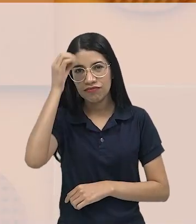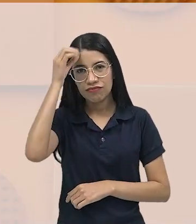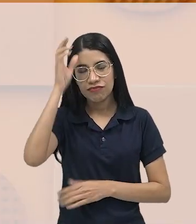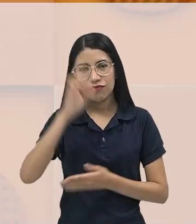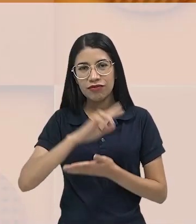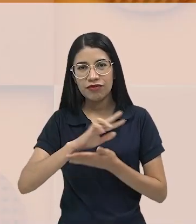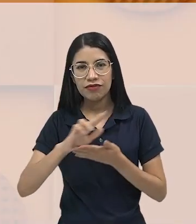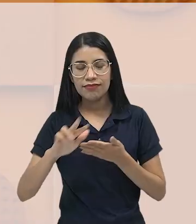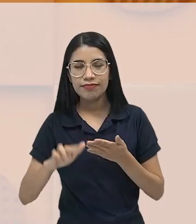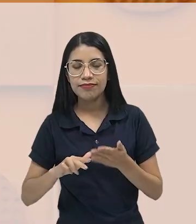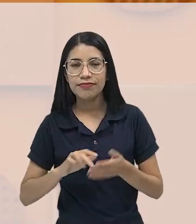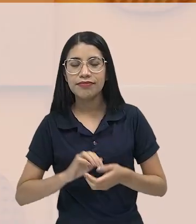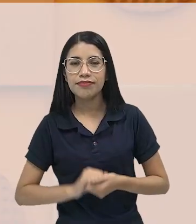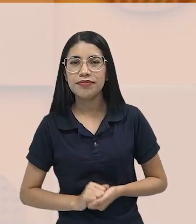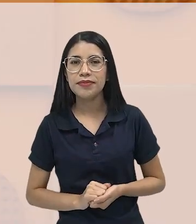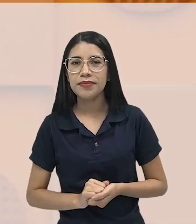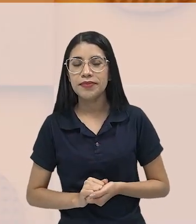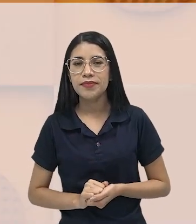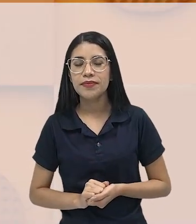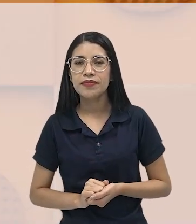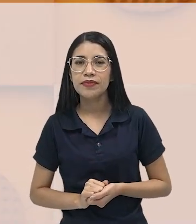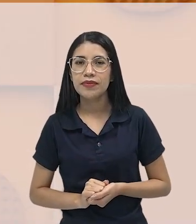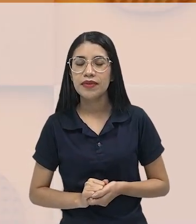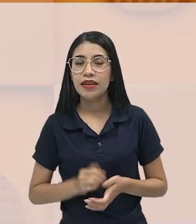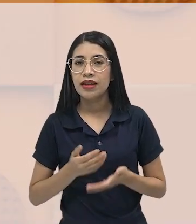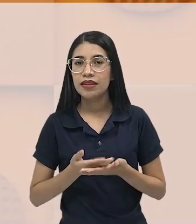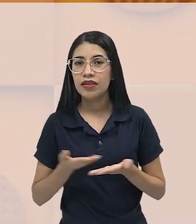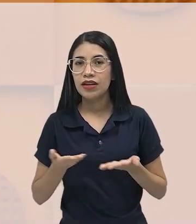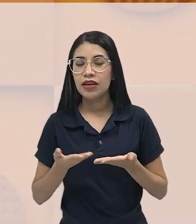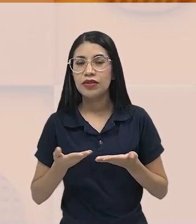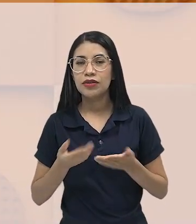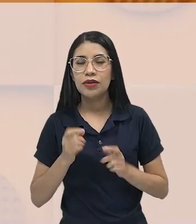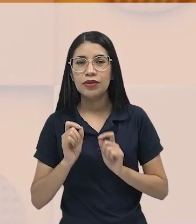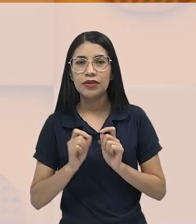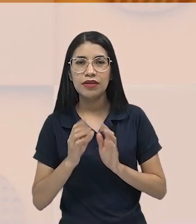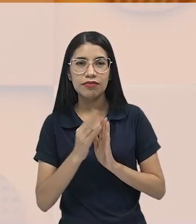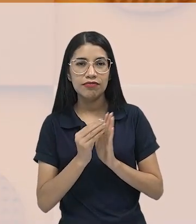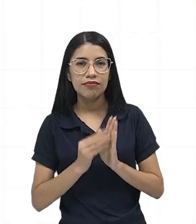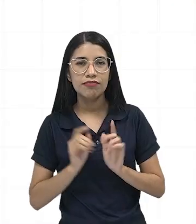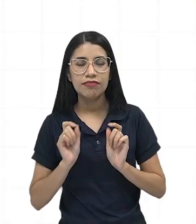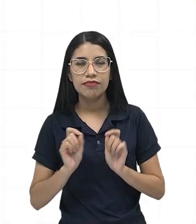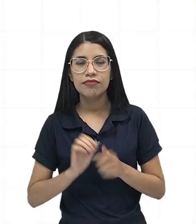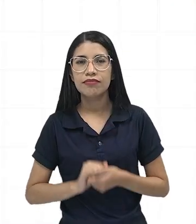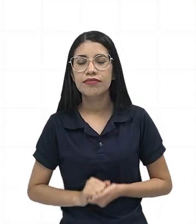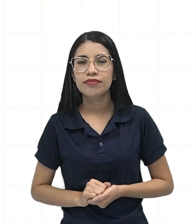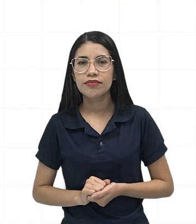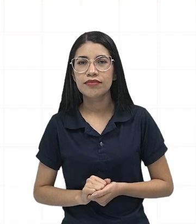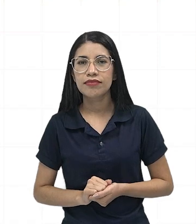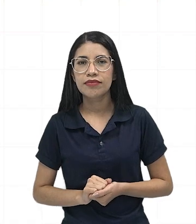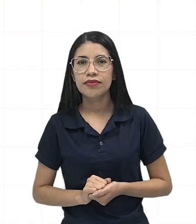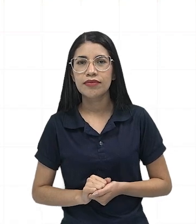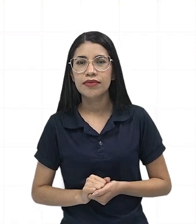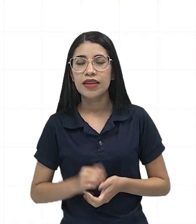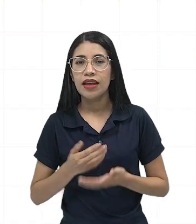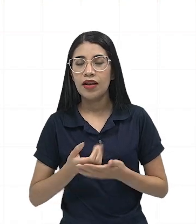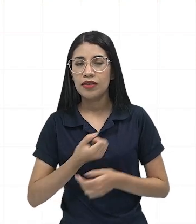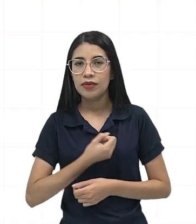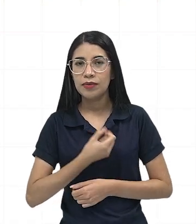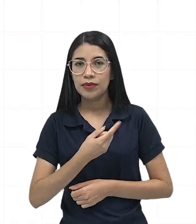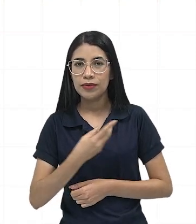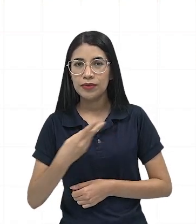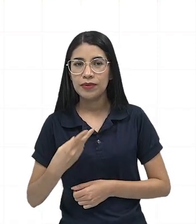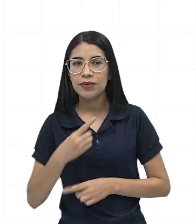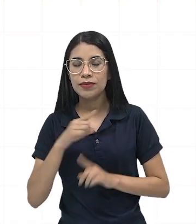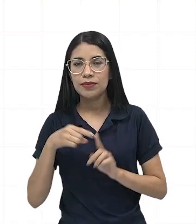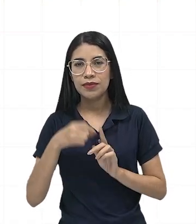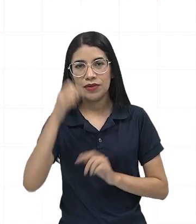que é a construção do conhecimento histórico. Então, na aula de hoje, vamos ao objeto de conhecimento. Na aula 12, temos